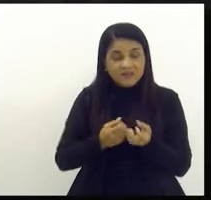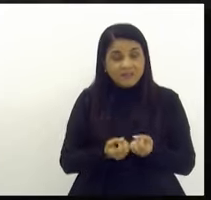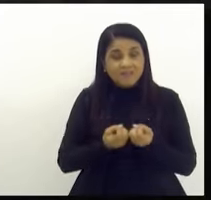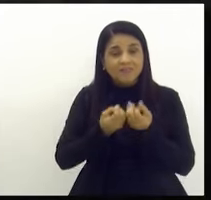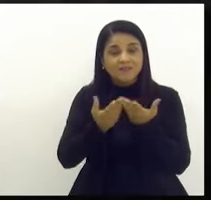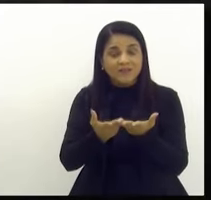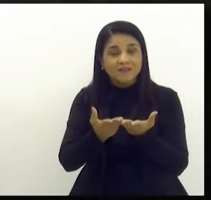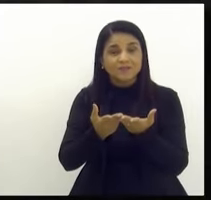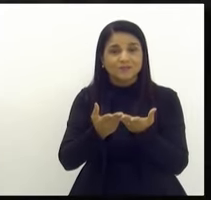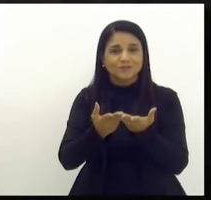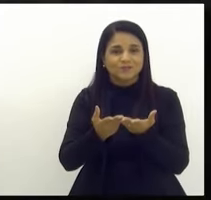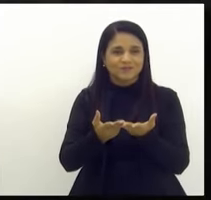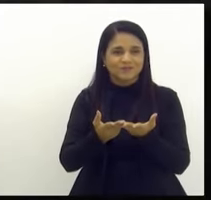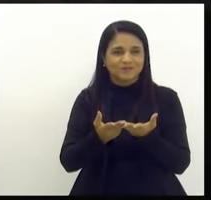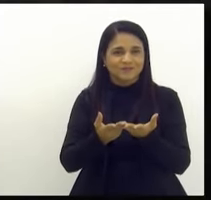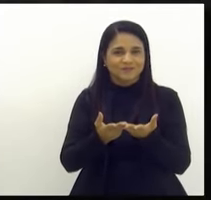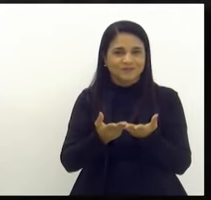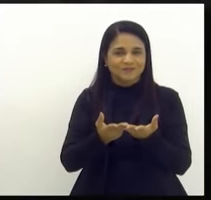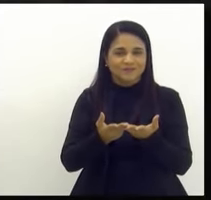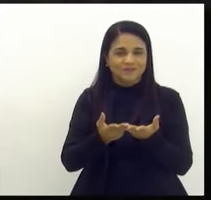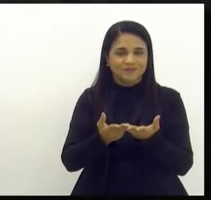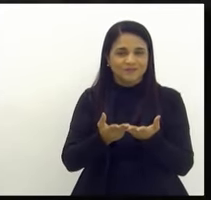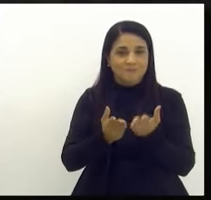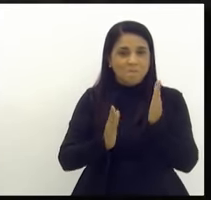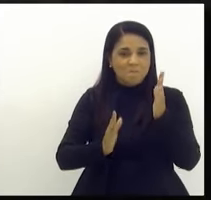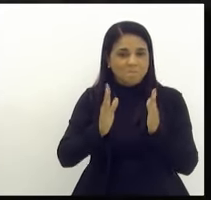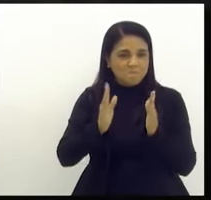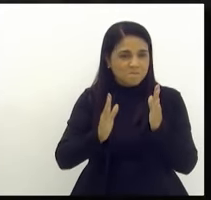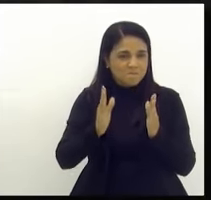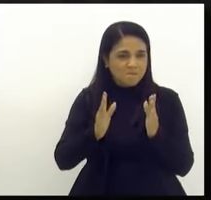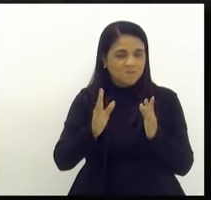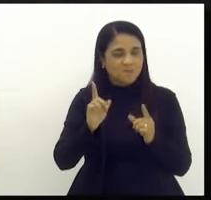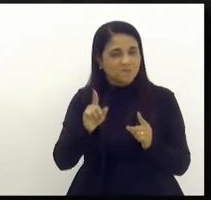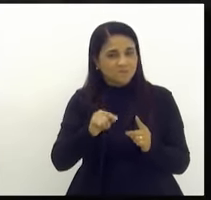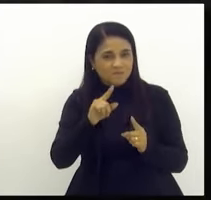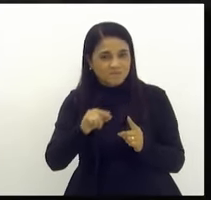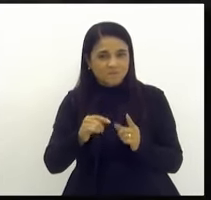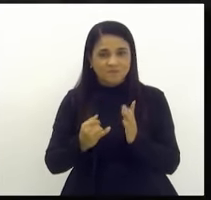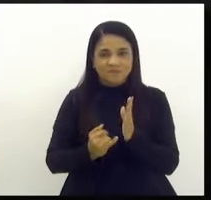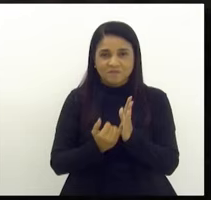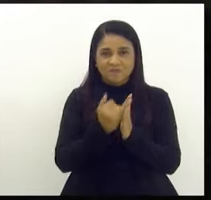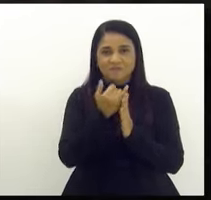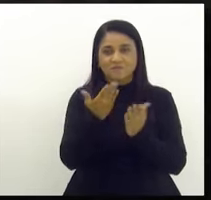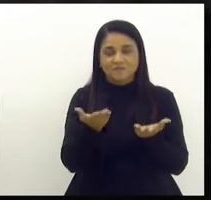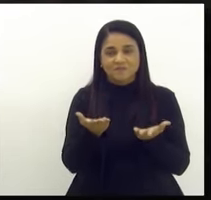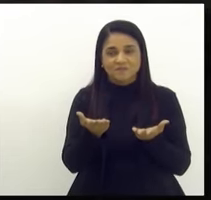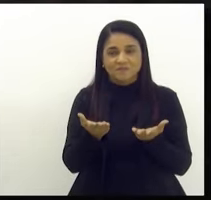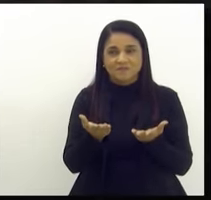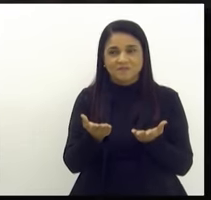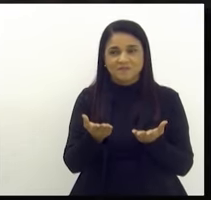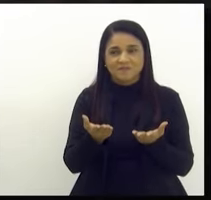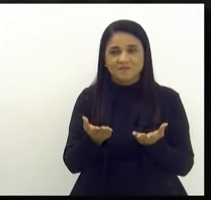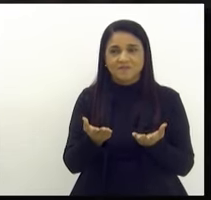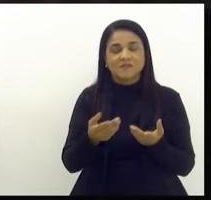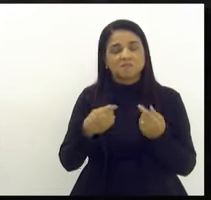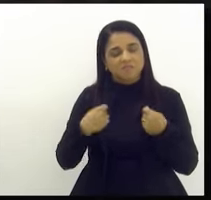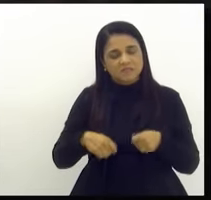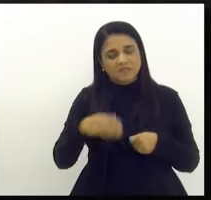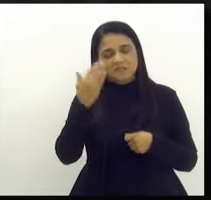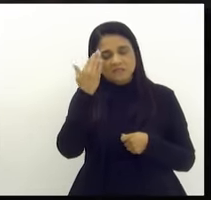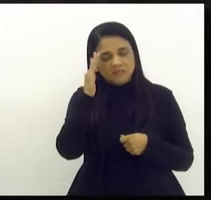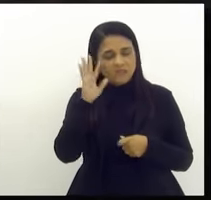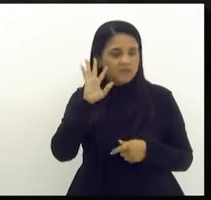aqueles que já devem Isso é esquizofrênico para dizer o mínimo então a gente precisa entender que a